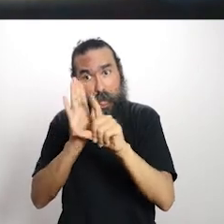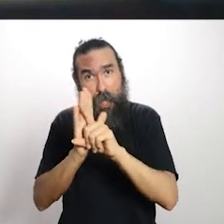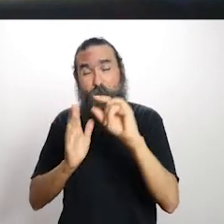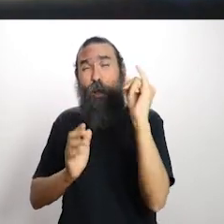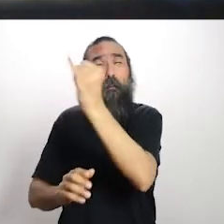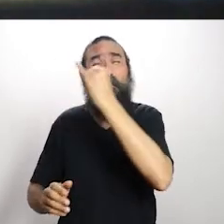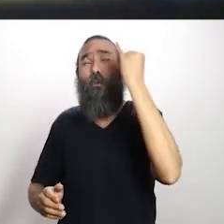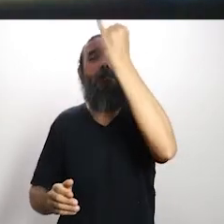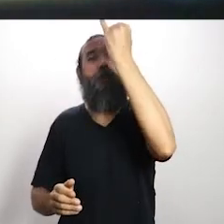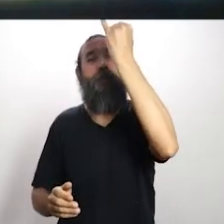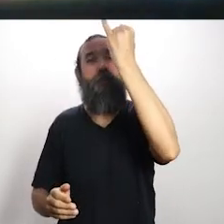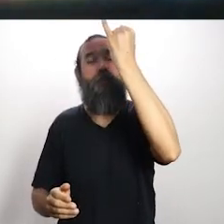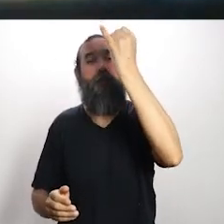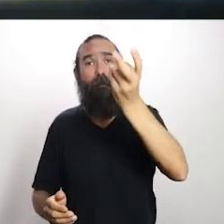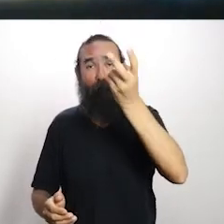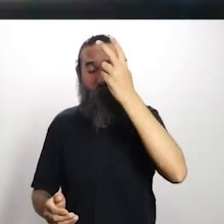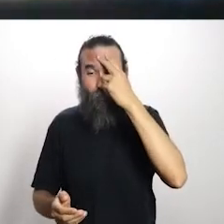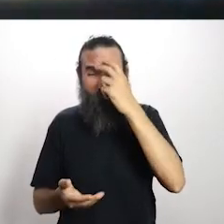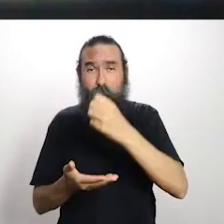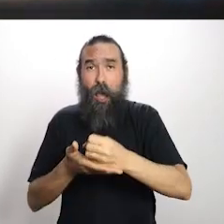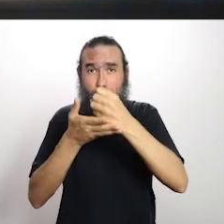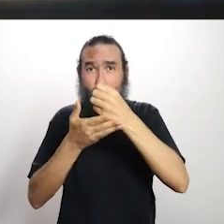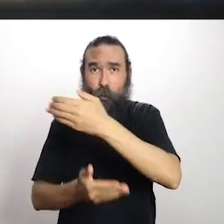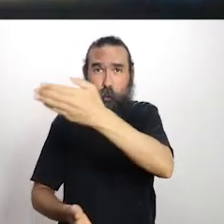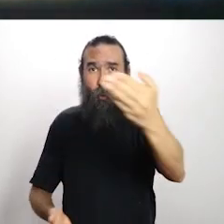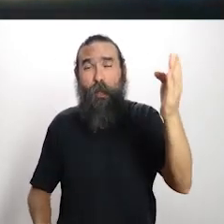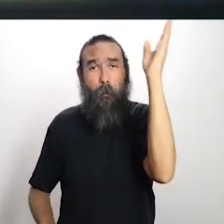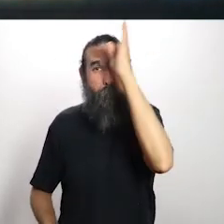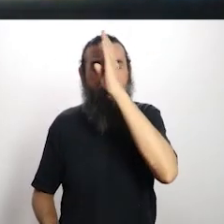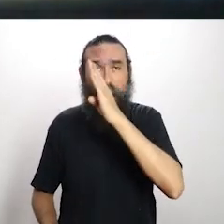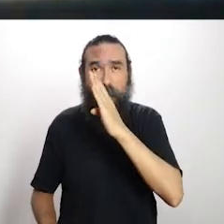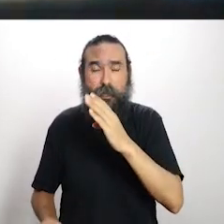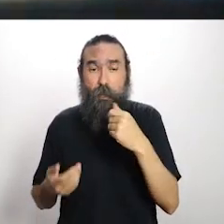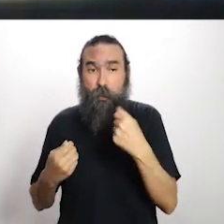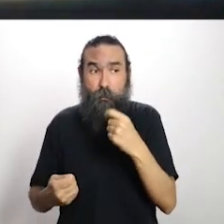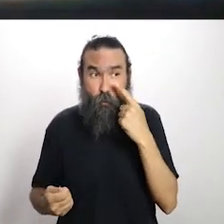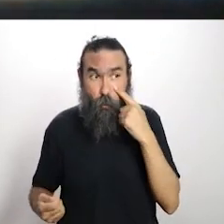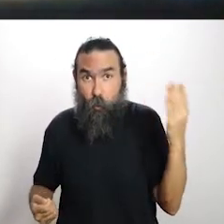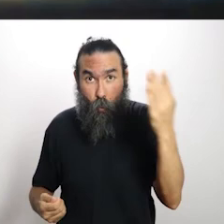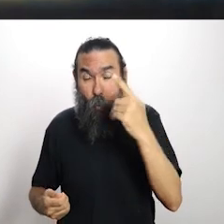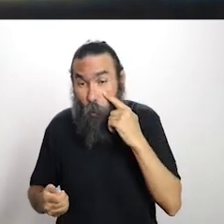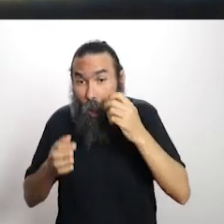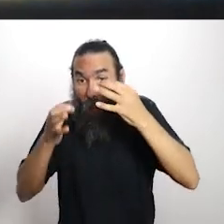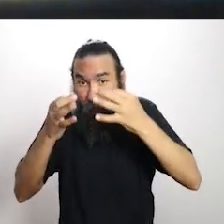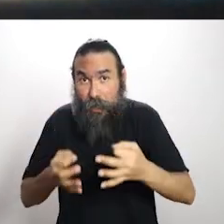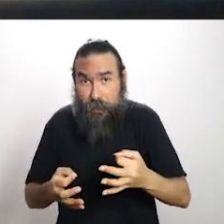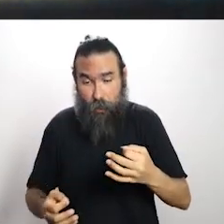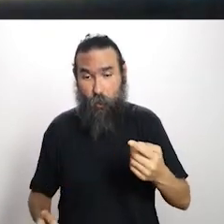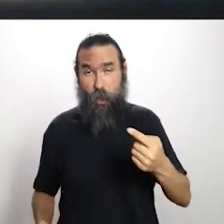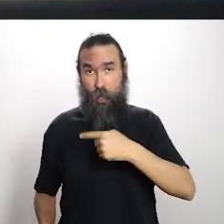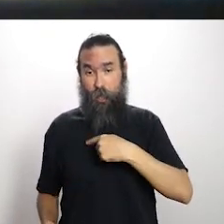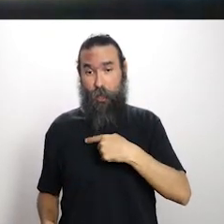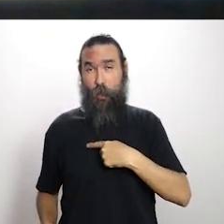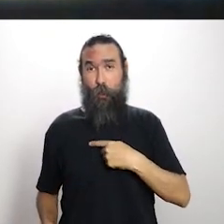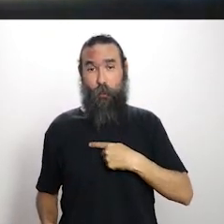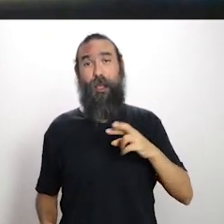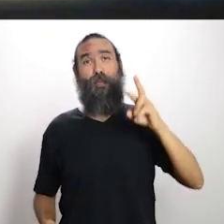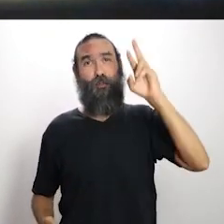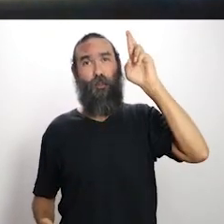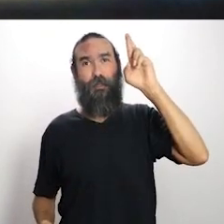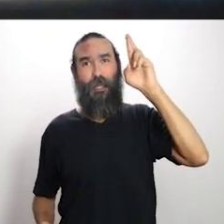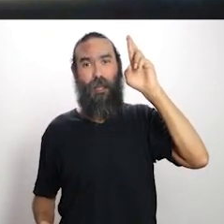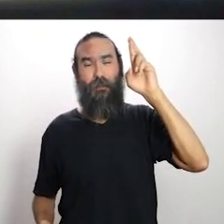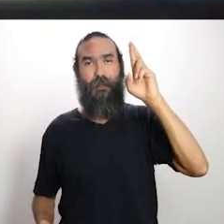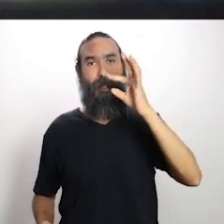o meu dever é chamar a atenção de vocês para que vocês respeitem a lei mas dentro dos processos informais